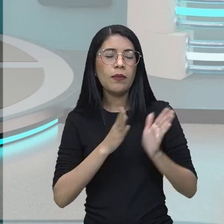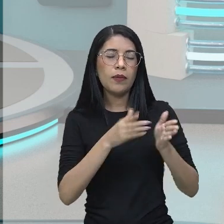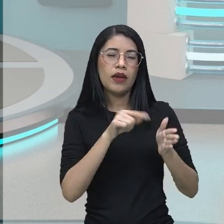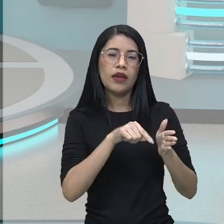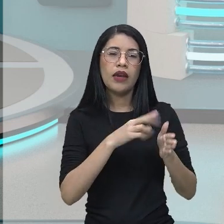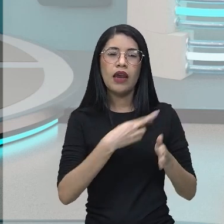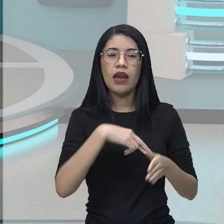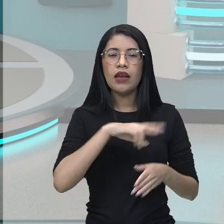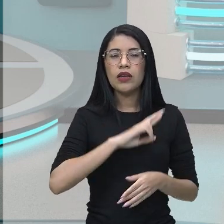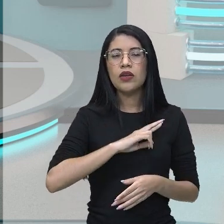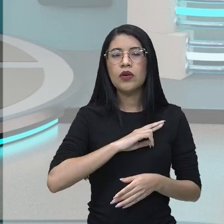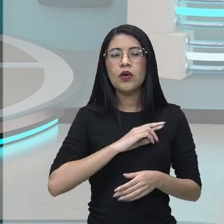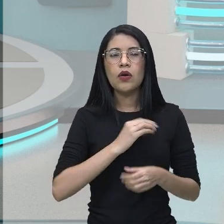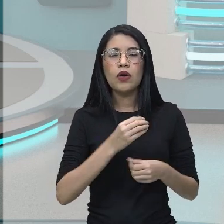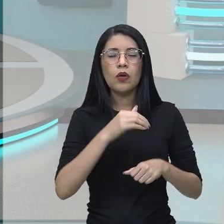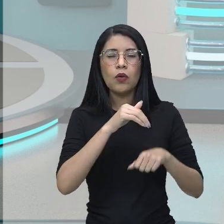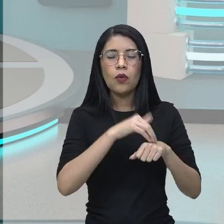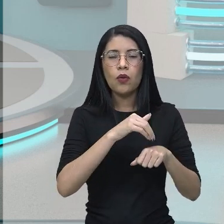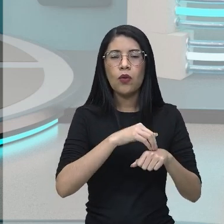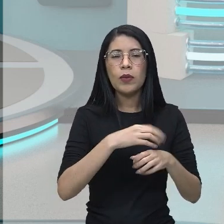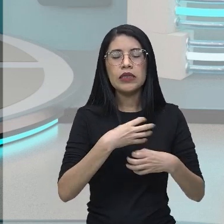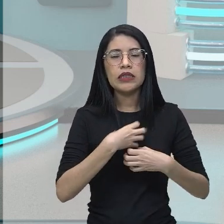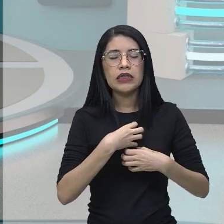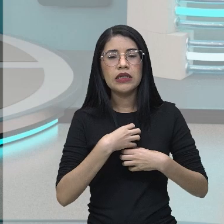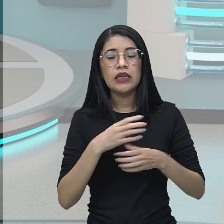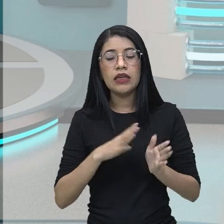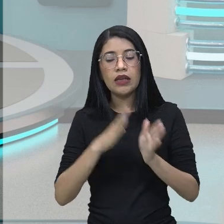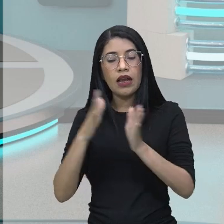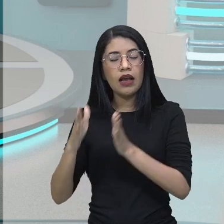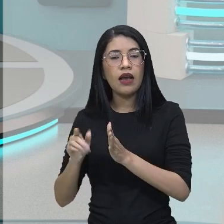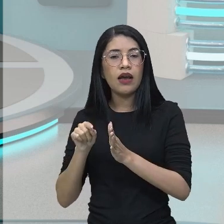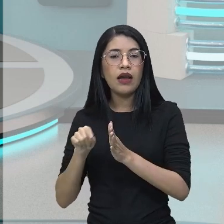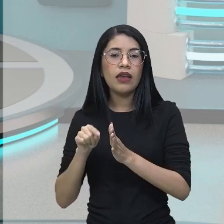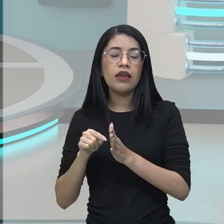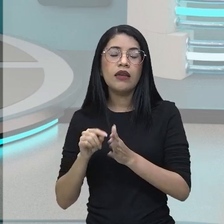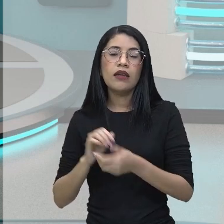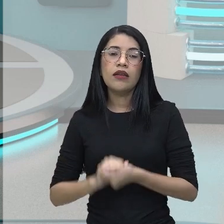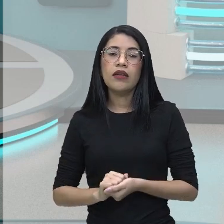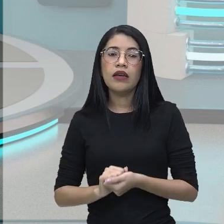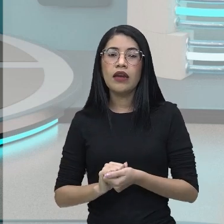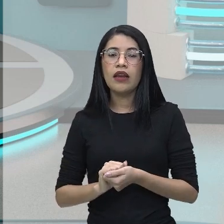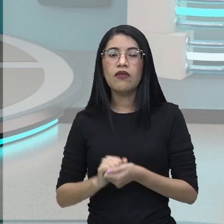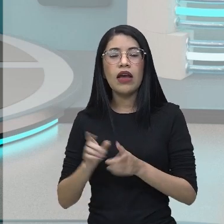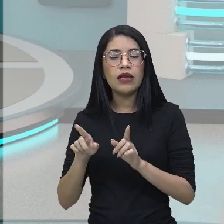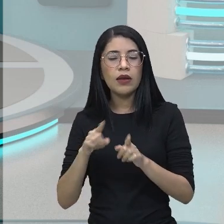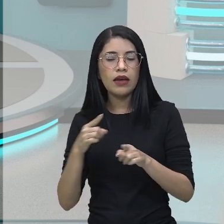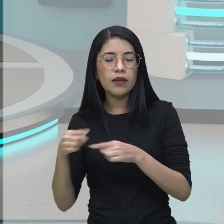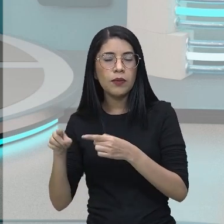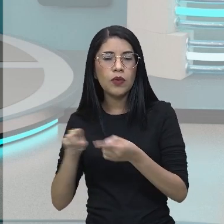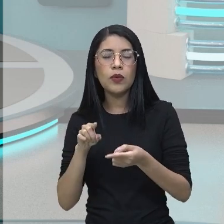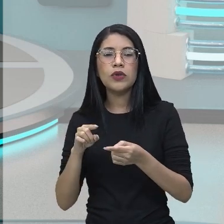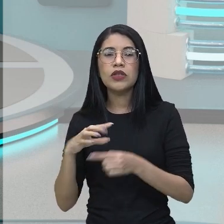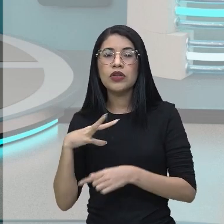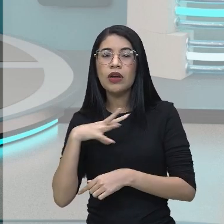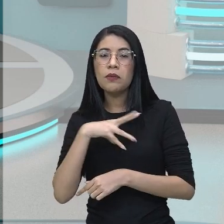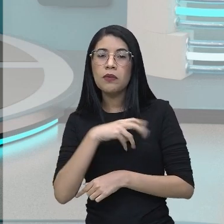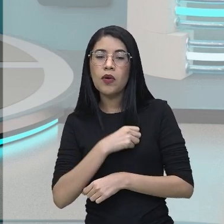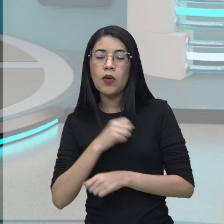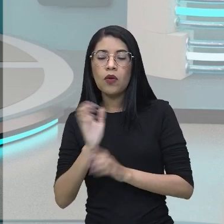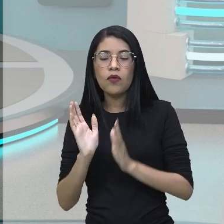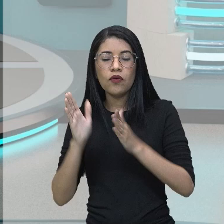com o sentimento de culpa e uma segunda fase em que o autor vai cantar o amor vai ter um olhar mais